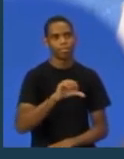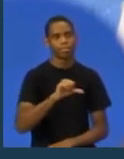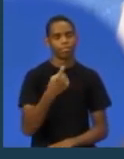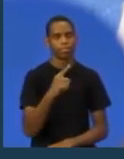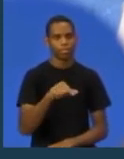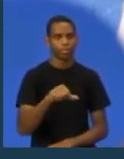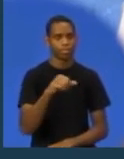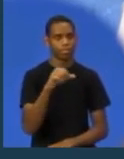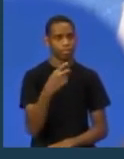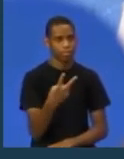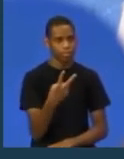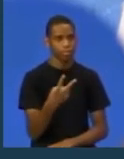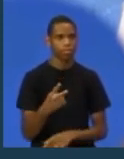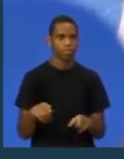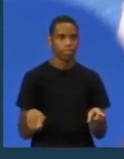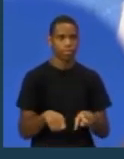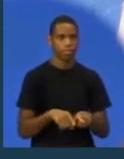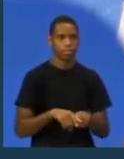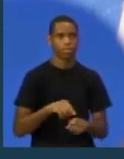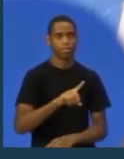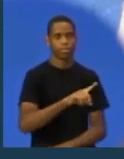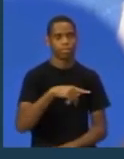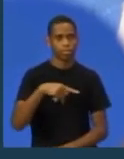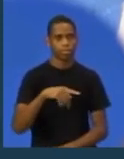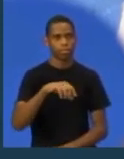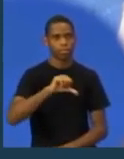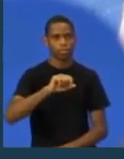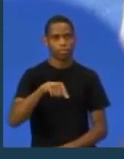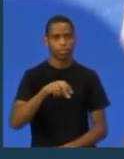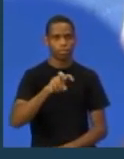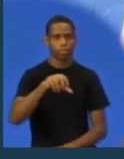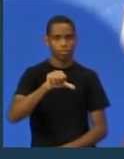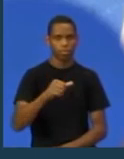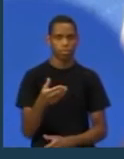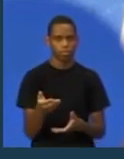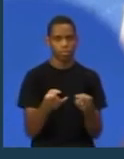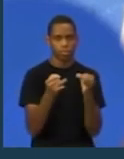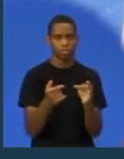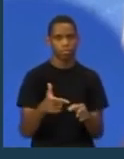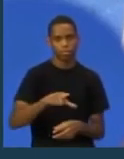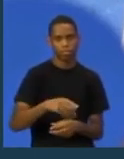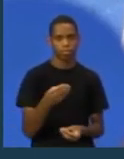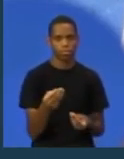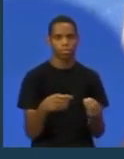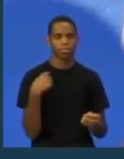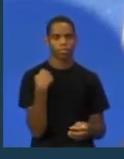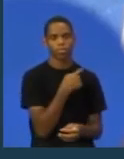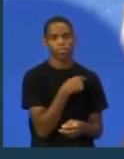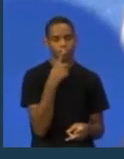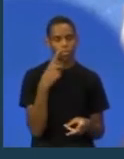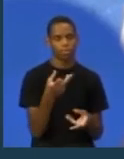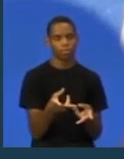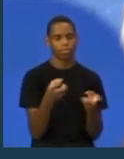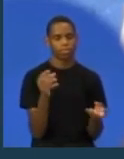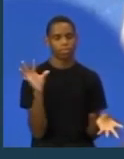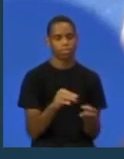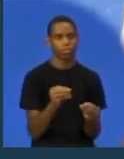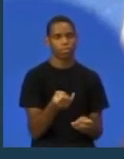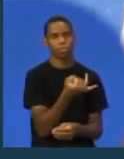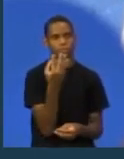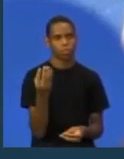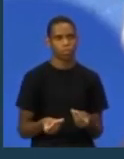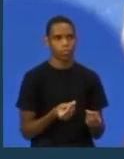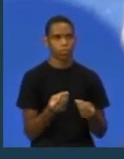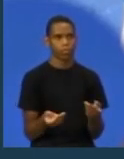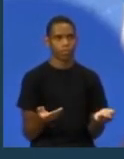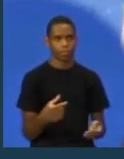91,2 e o desvio padrão 9,59. Vamos retomar como que nós chegamos a esse resultado. Então, nós